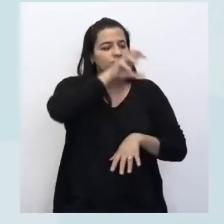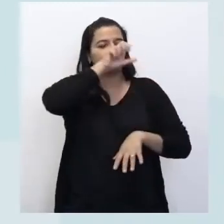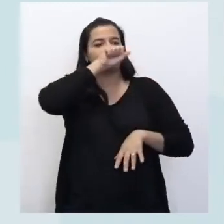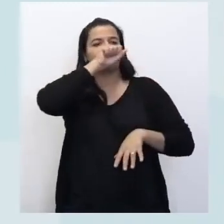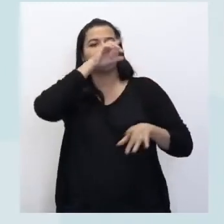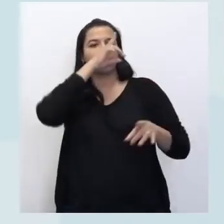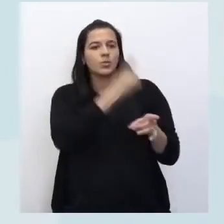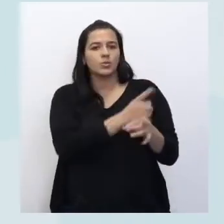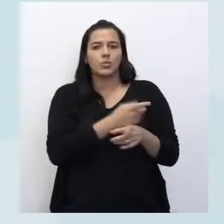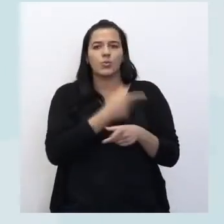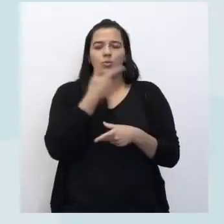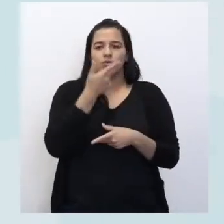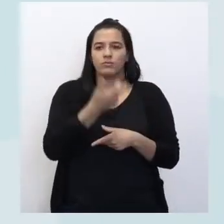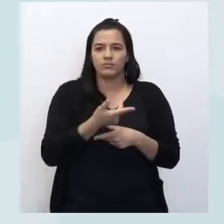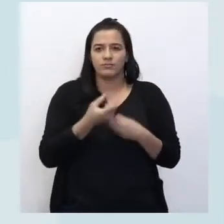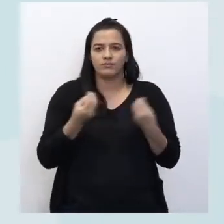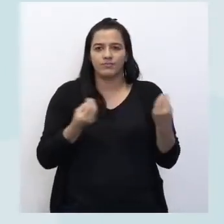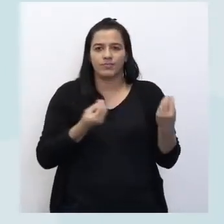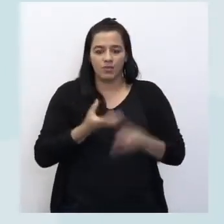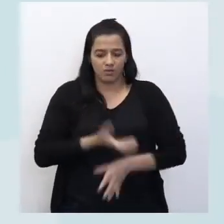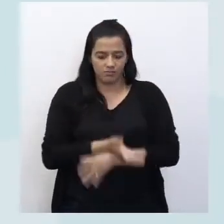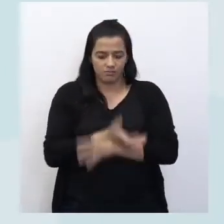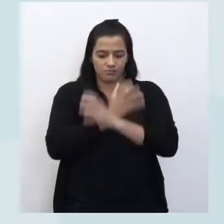virginais falazes, caveira.